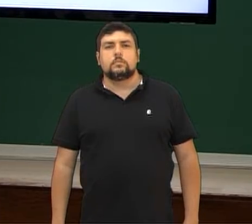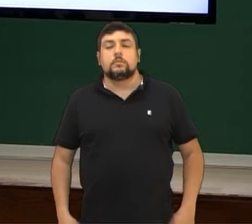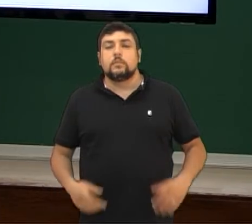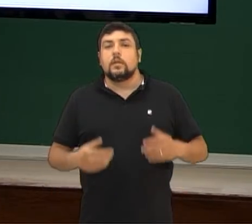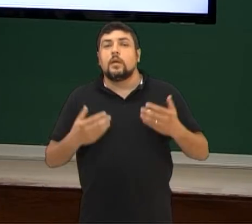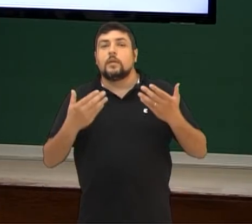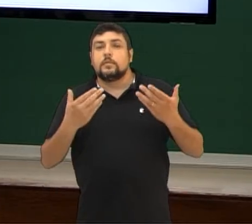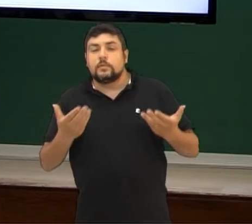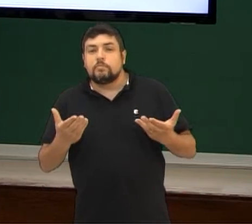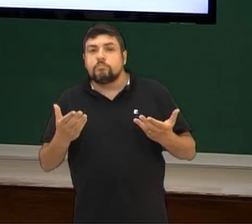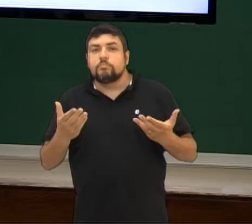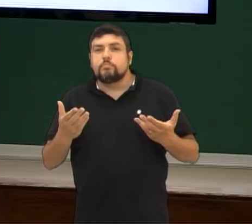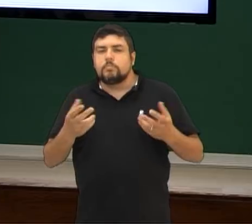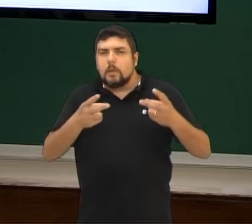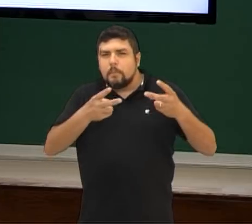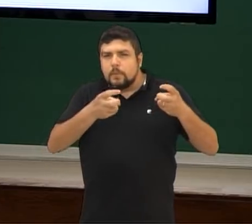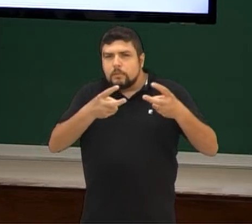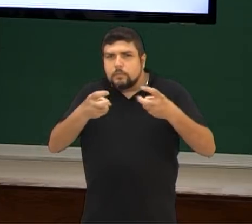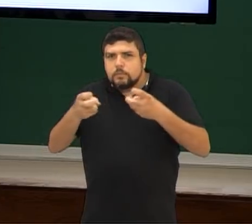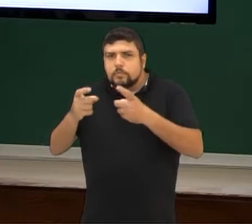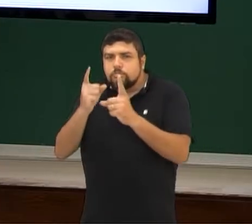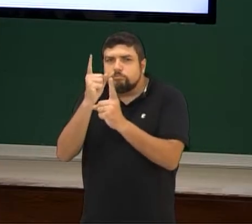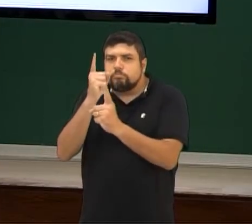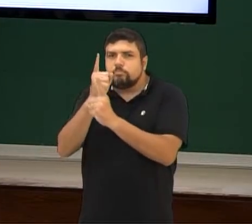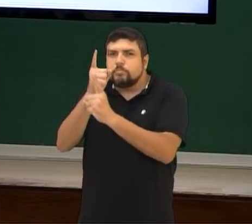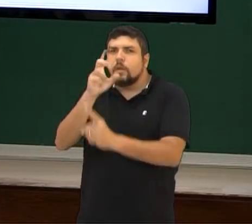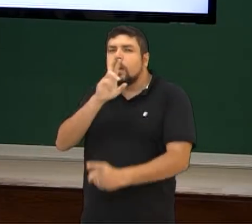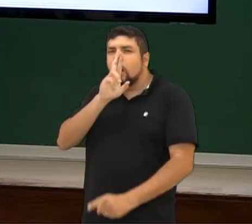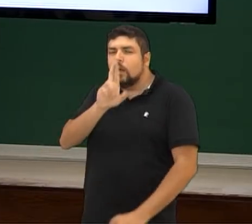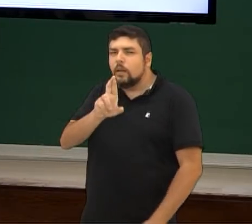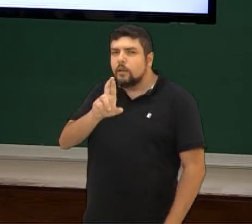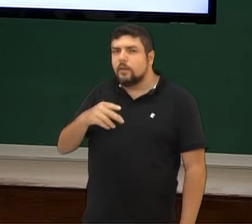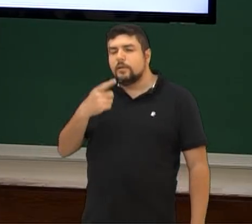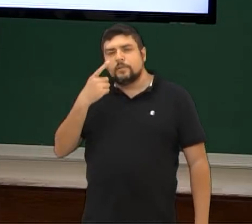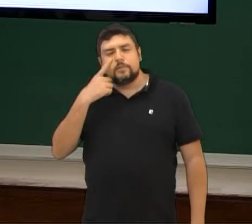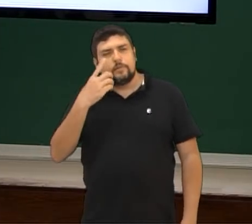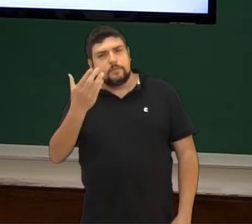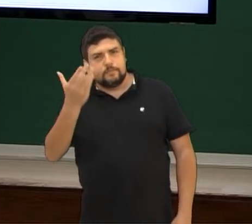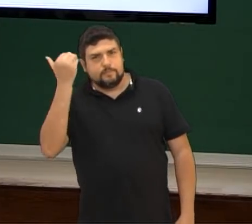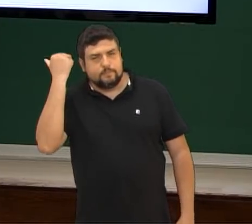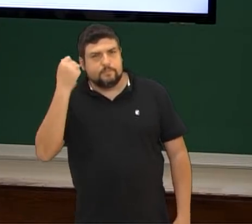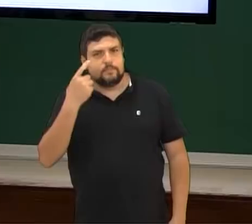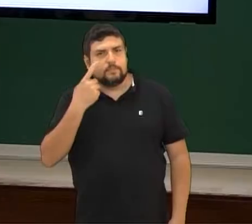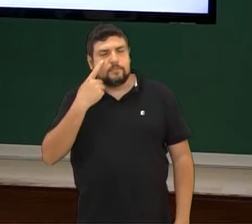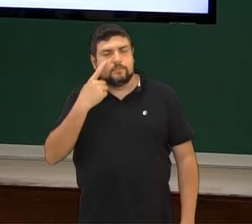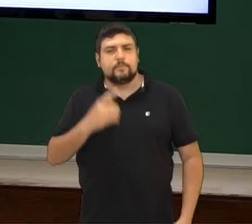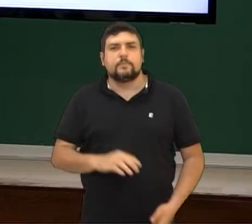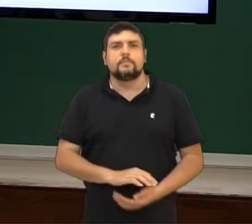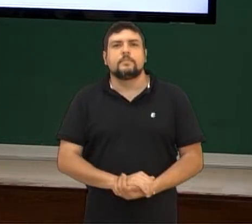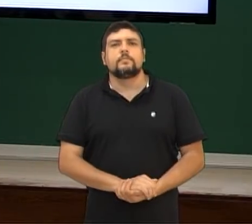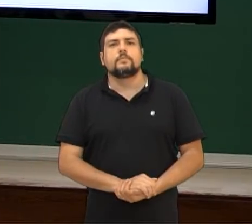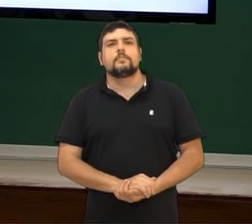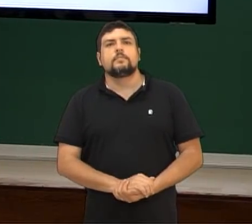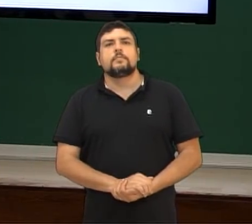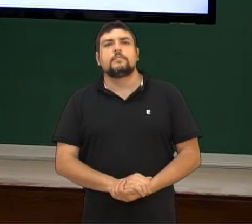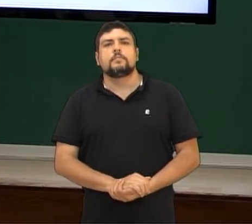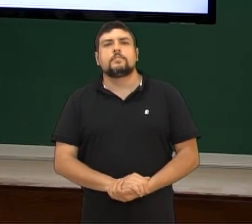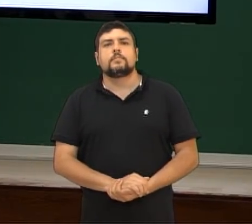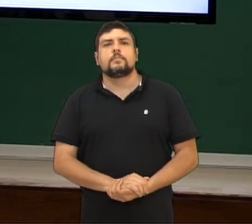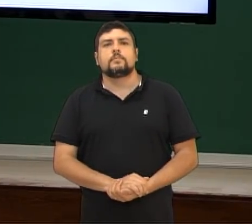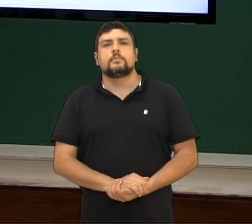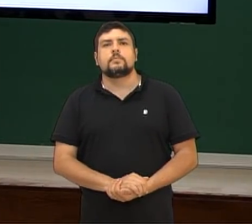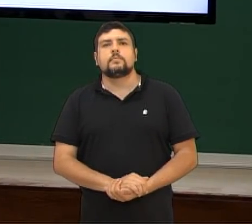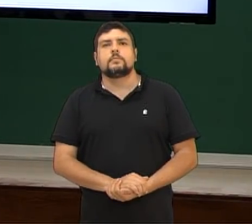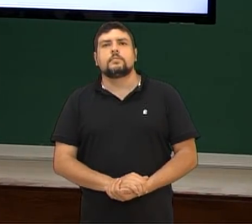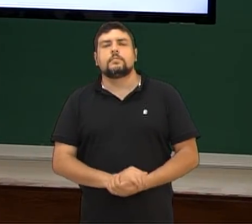Então, alunos, conseguiram identificar o resultado? Vamos conferir aqui? Venha com o professor aqui, vamos verificar na tela. A pergunta